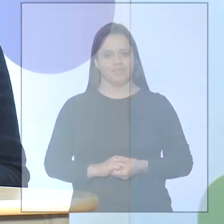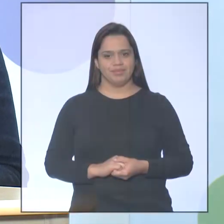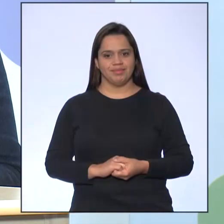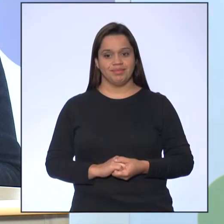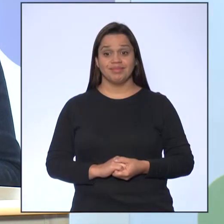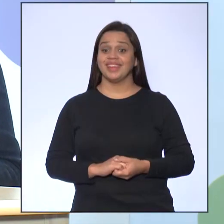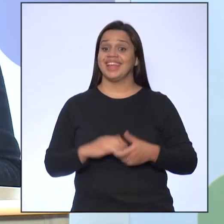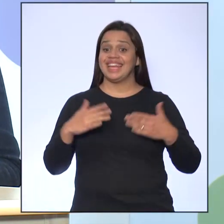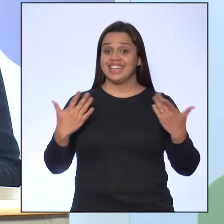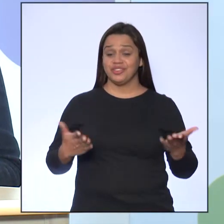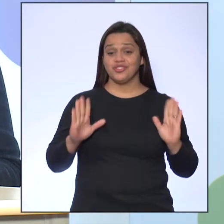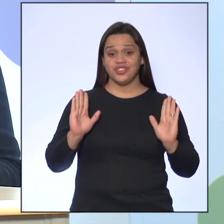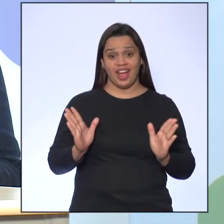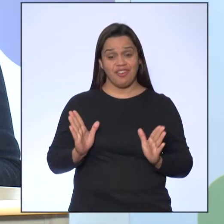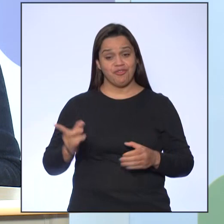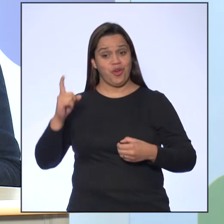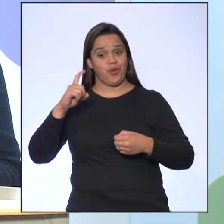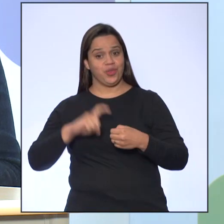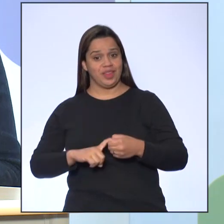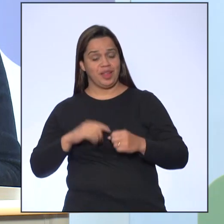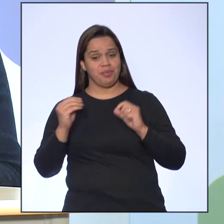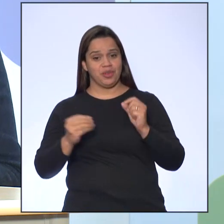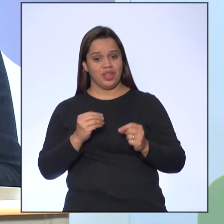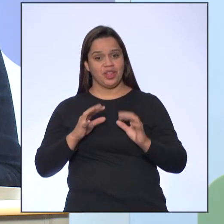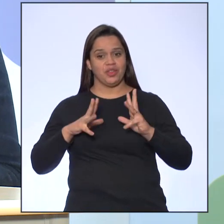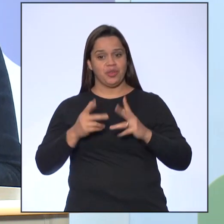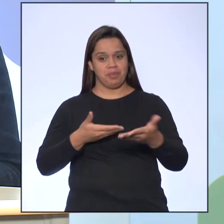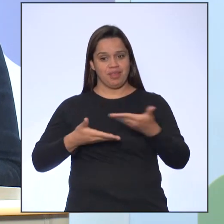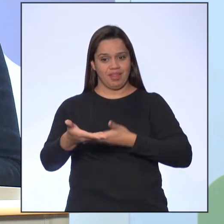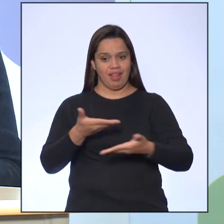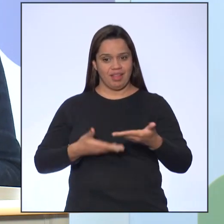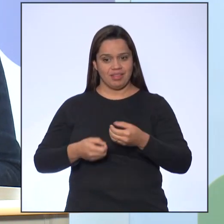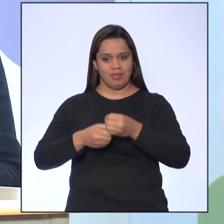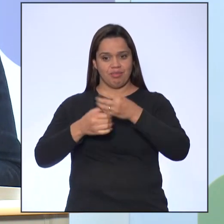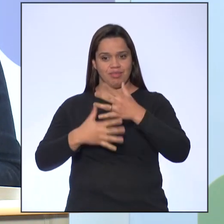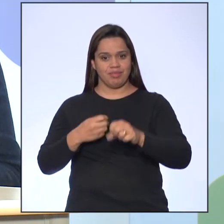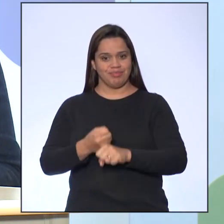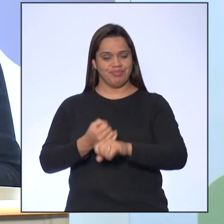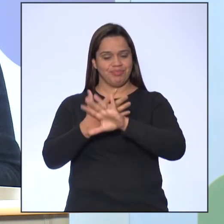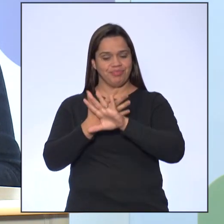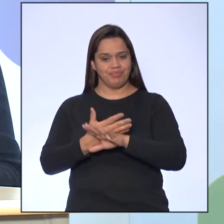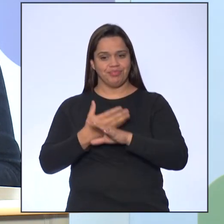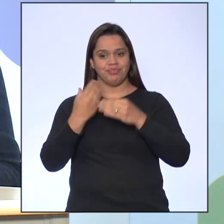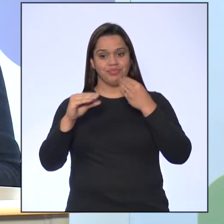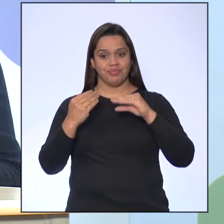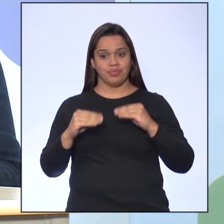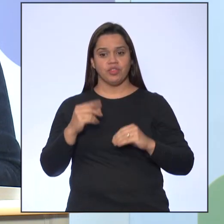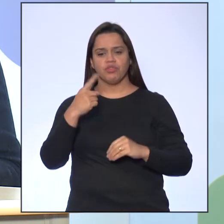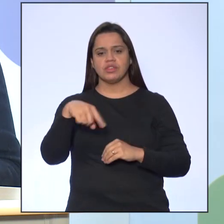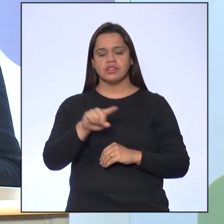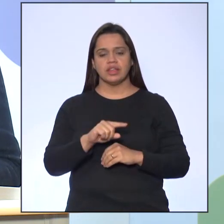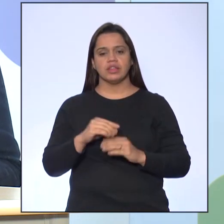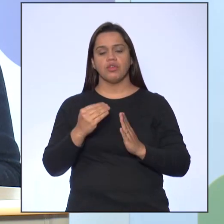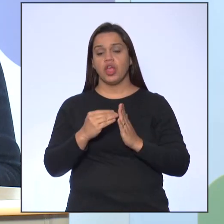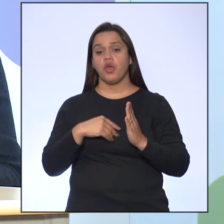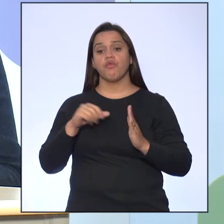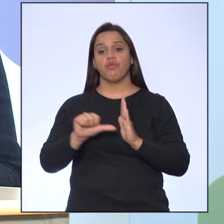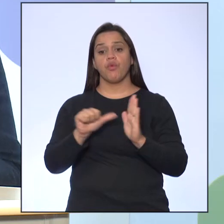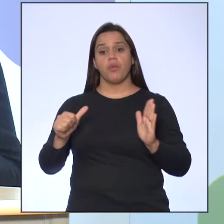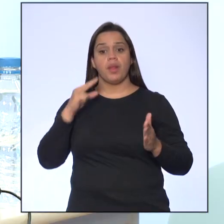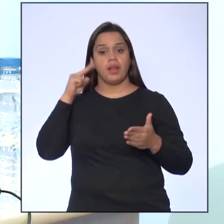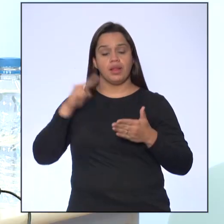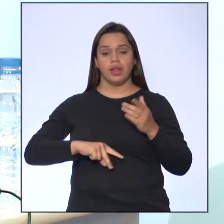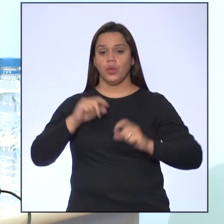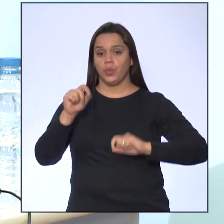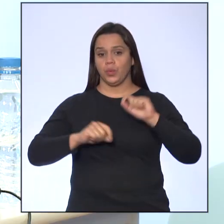Então, gente, olha só, voltando aqui, né, com as nossas mediações no chat, vocês estão citando aqui. Primeiro eu vou ler, né, professora,